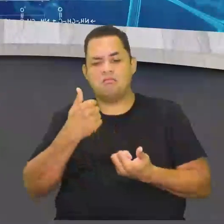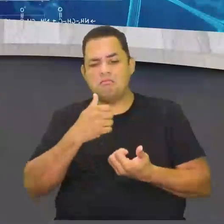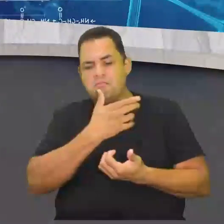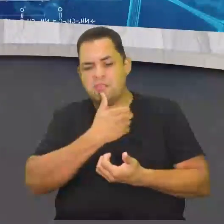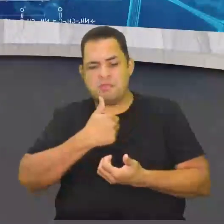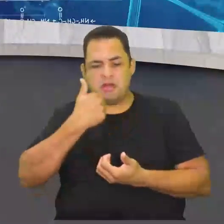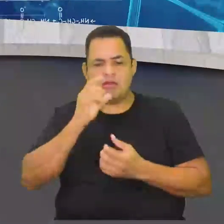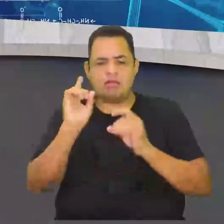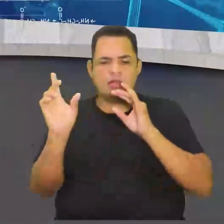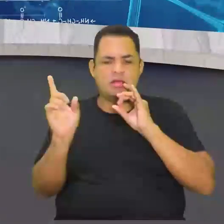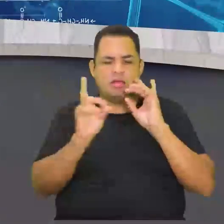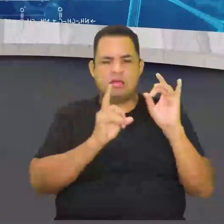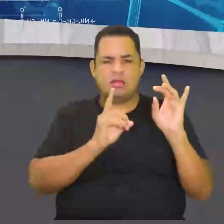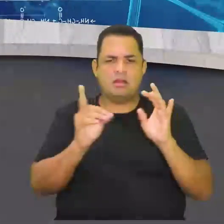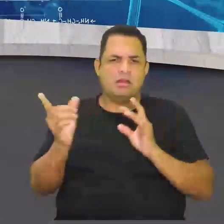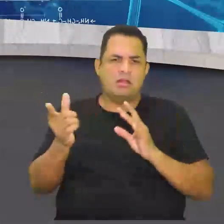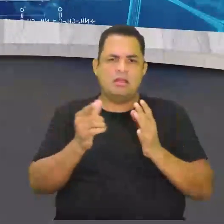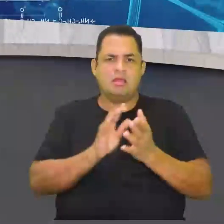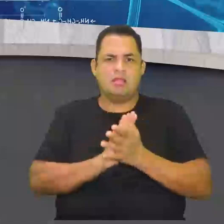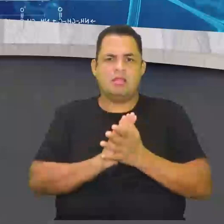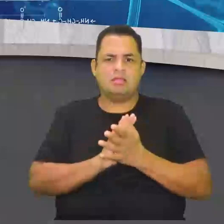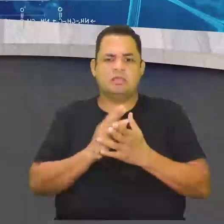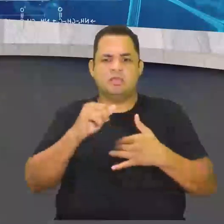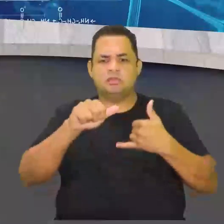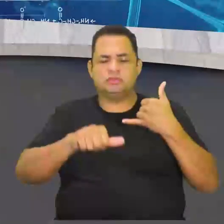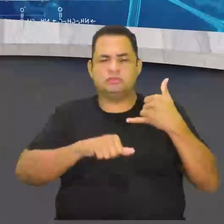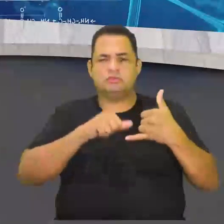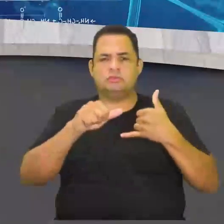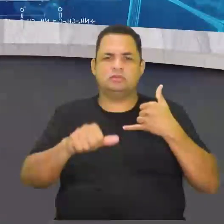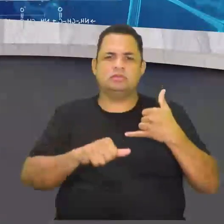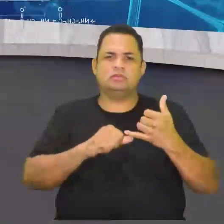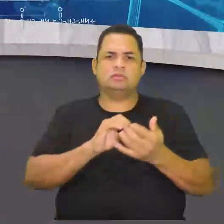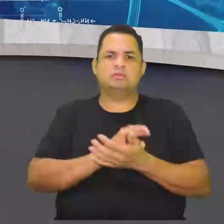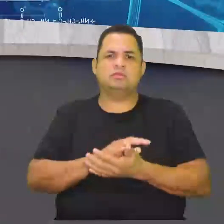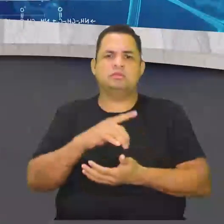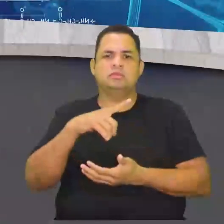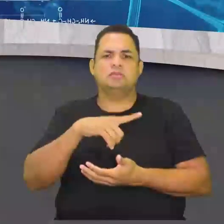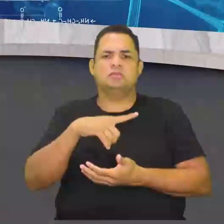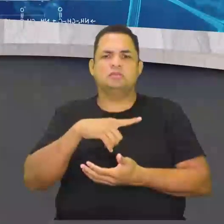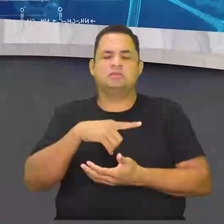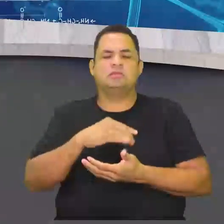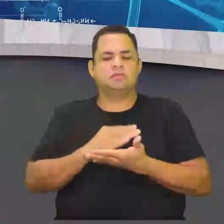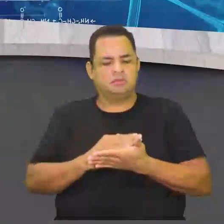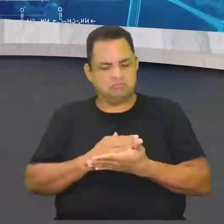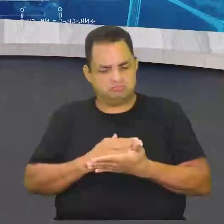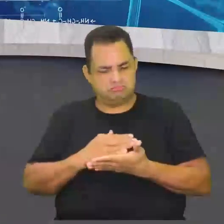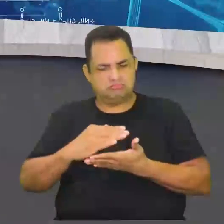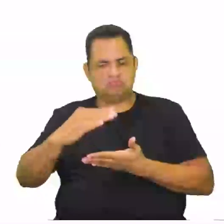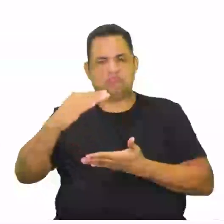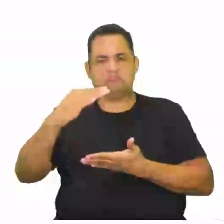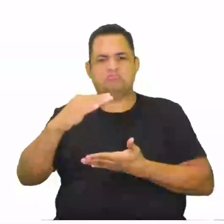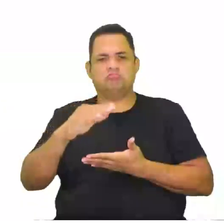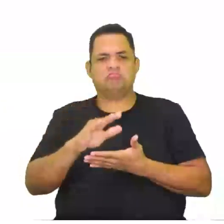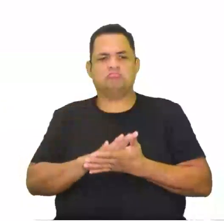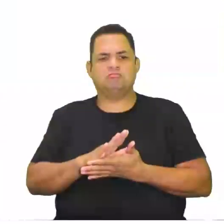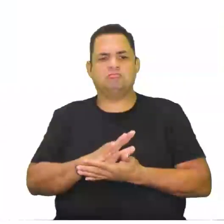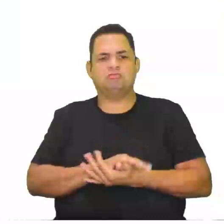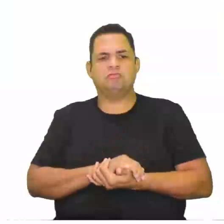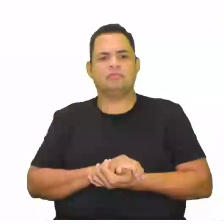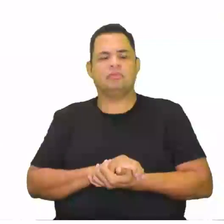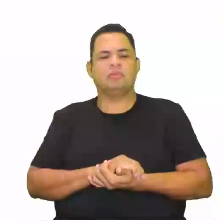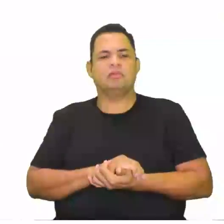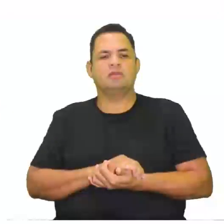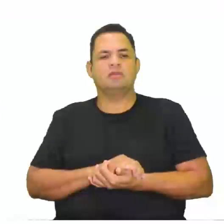eficiência cada vez maior para as nossas reações. Tem mais princípio? Tem. Vamos lá para a gente ver o princípio